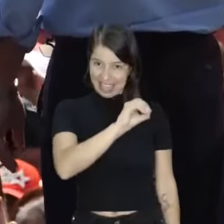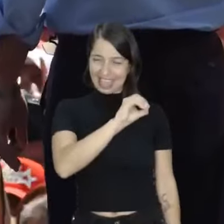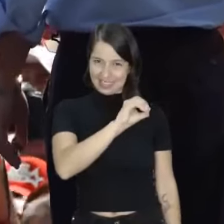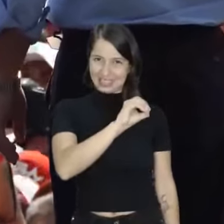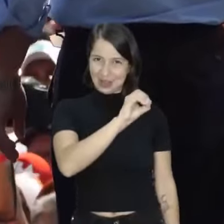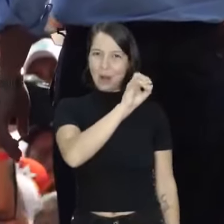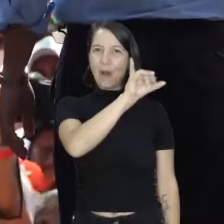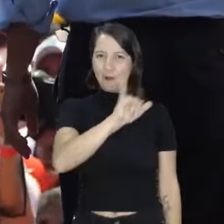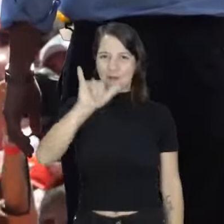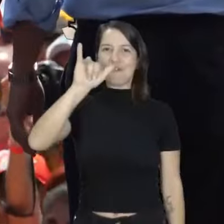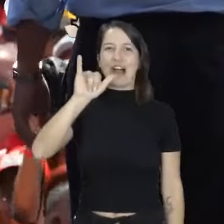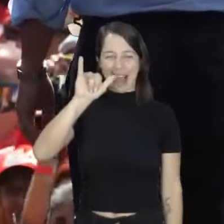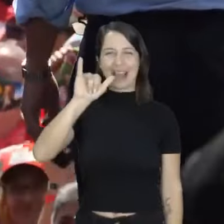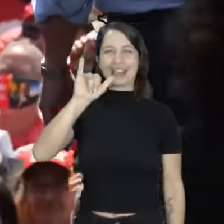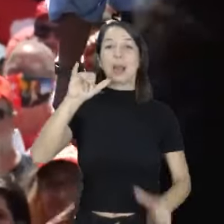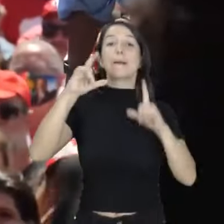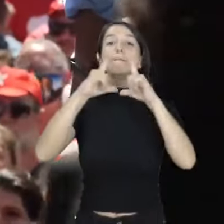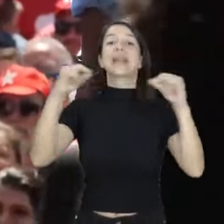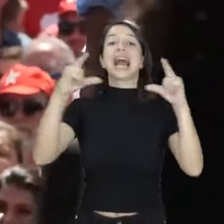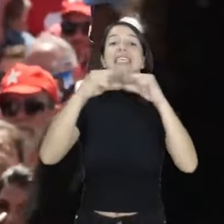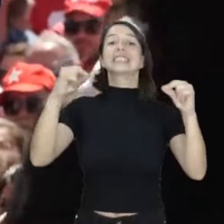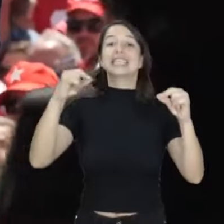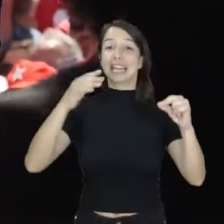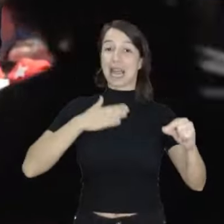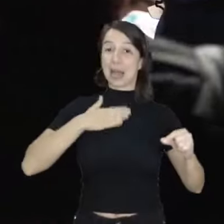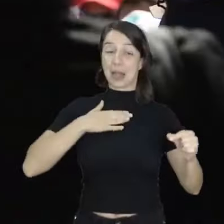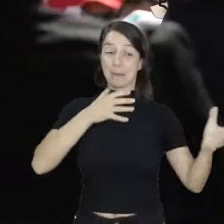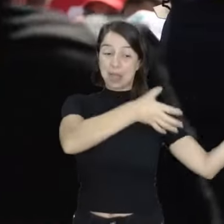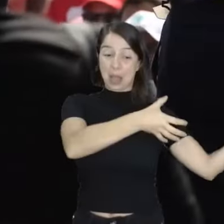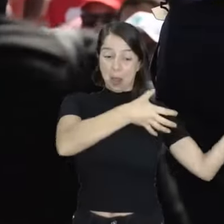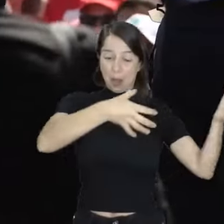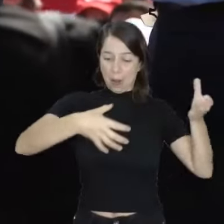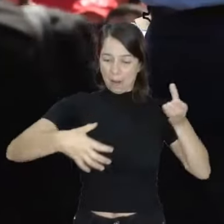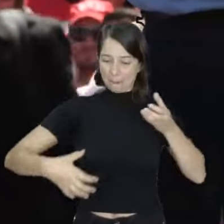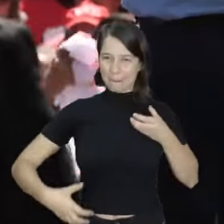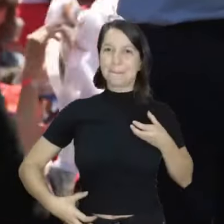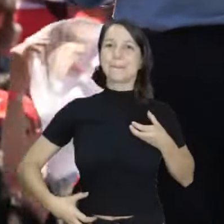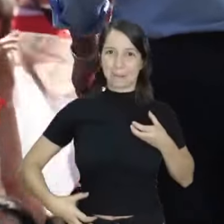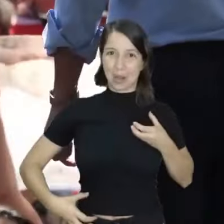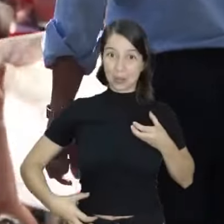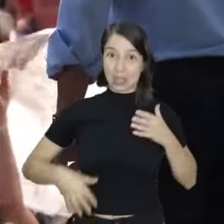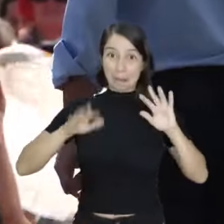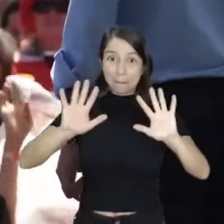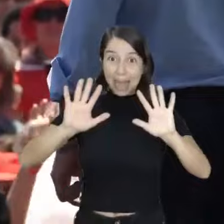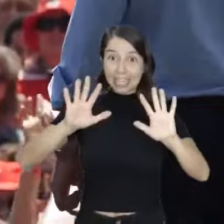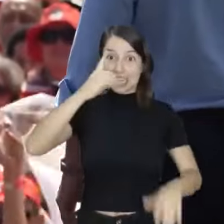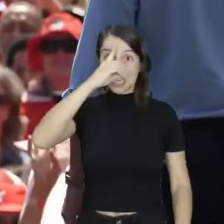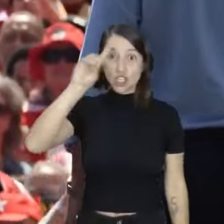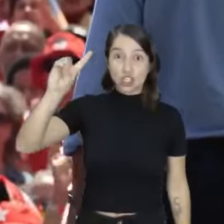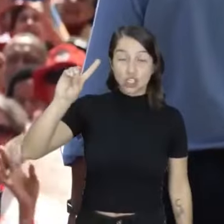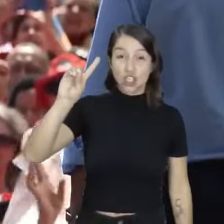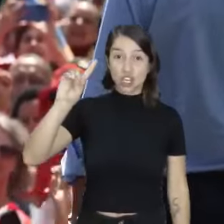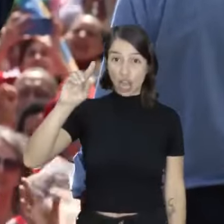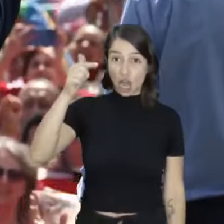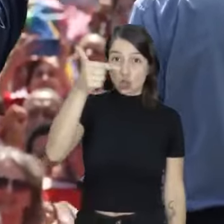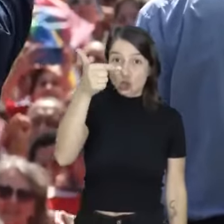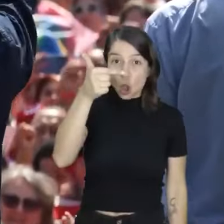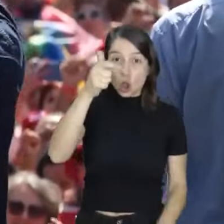É só no dia 2 votar 13 para governador, 13 para presidente. É